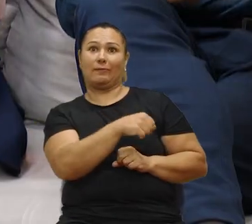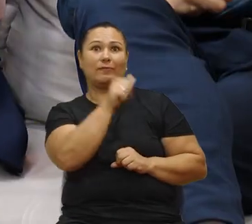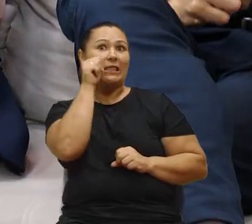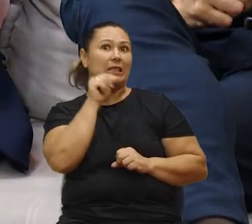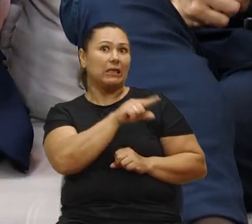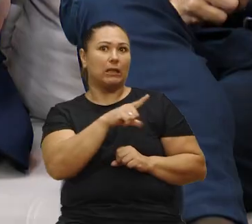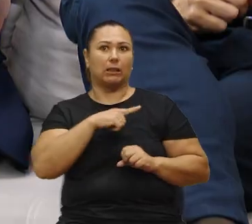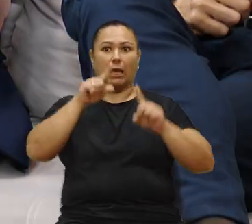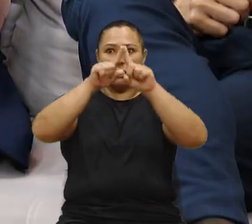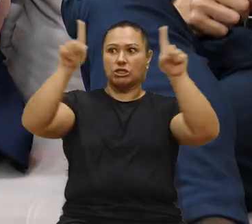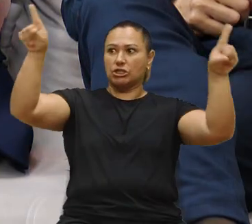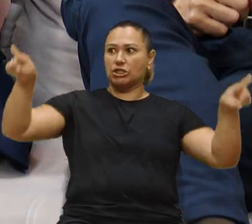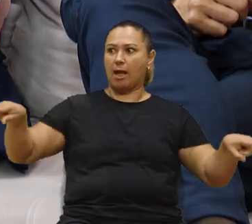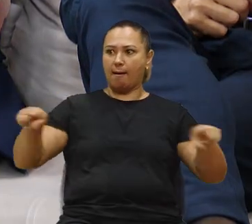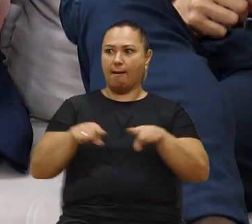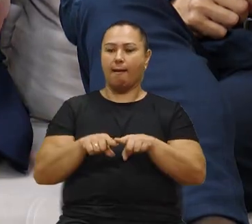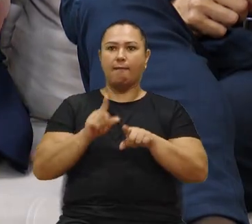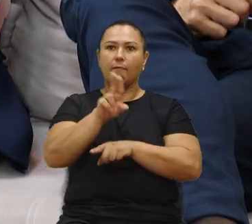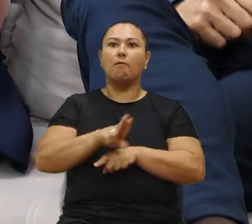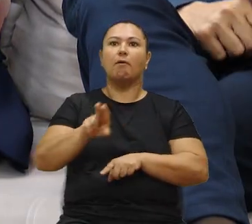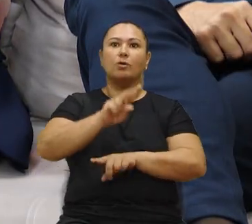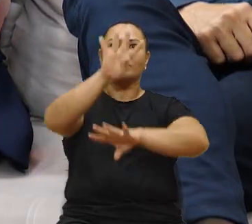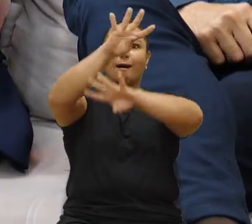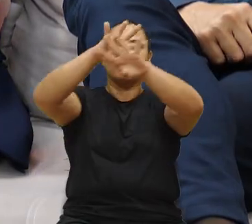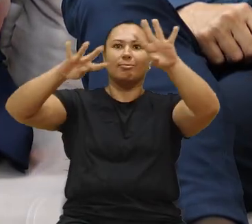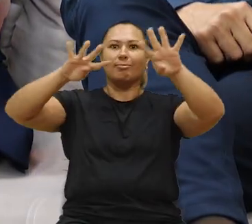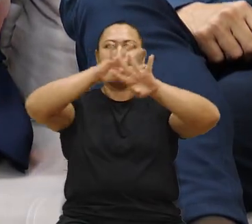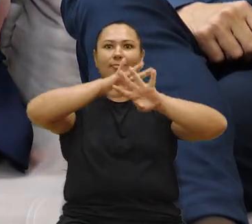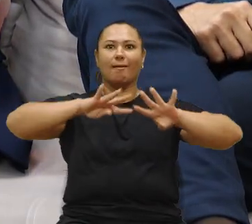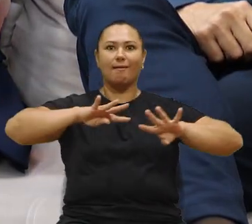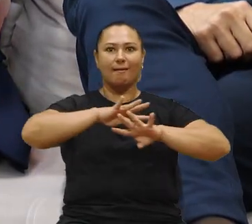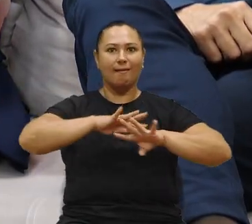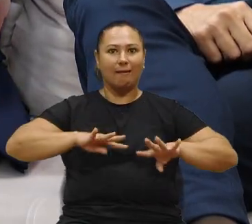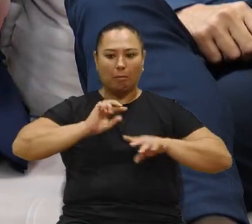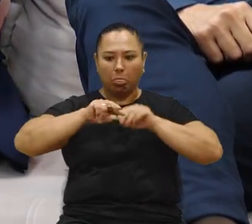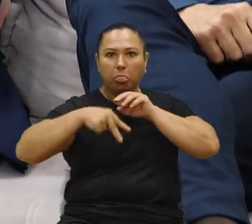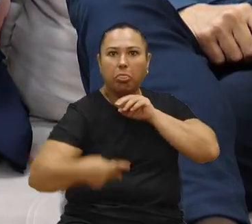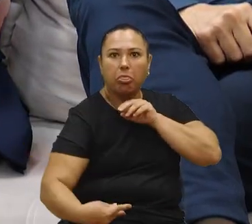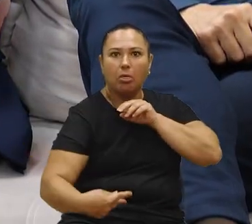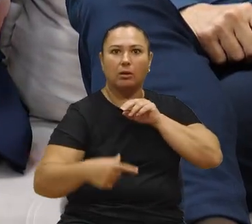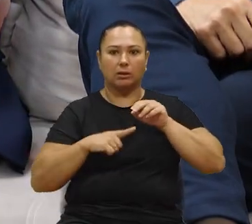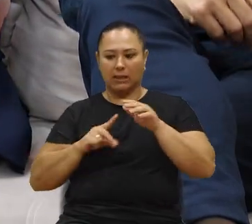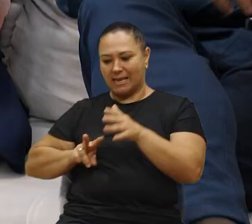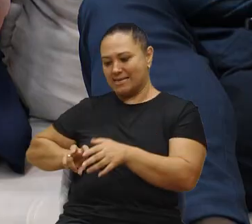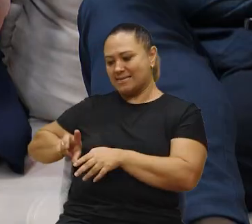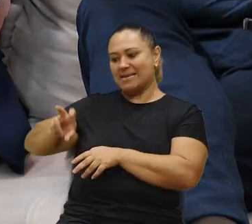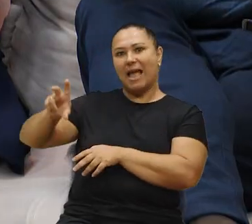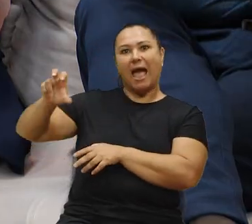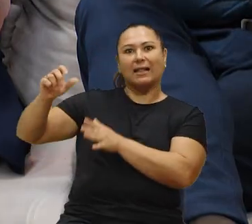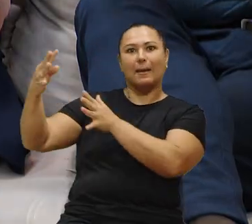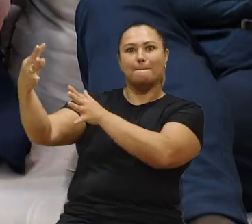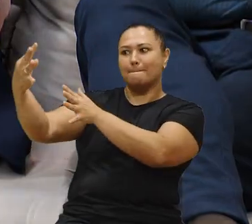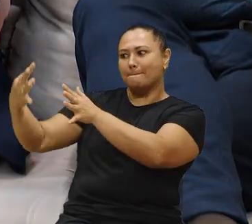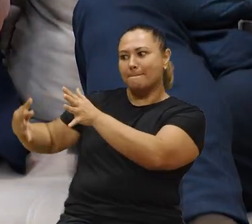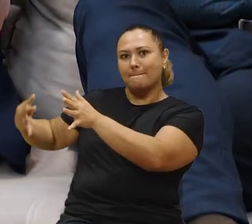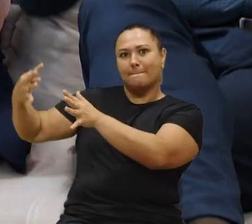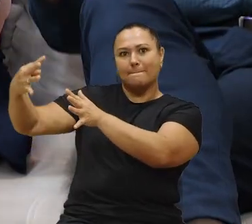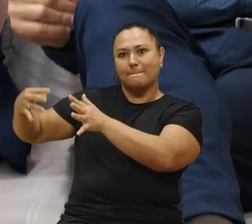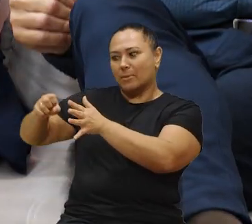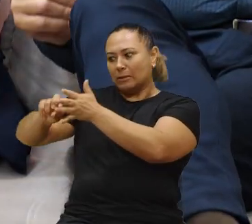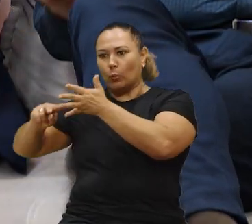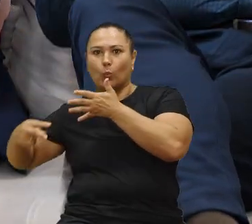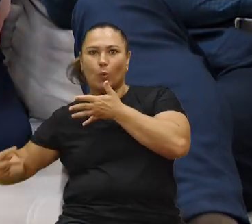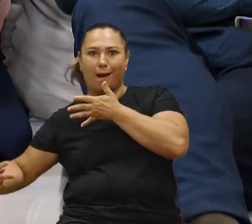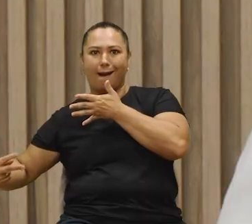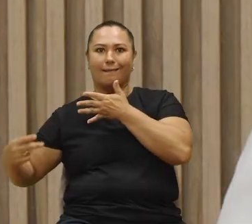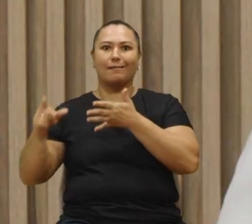Martina. Então, se tem uma janela, tu vai botar uma tela para que ela não caia. Se tem uma escada, tu bota uma proteção para